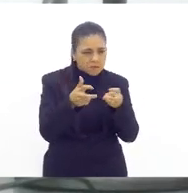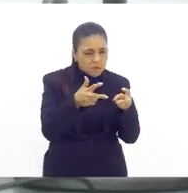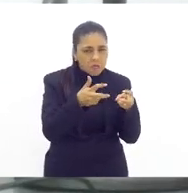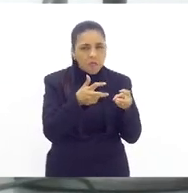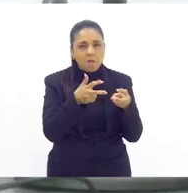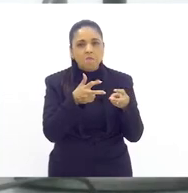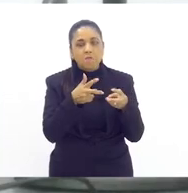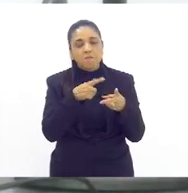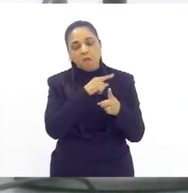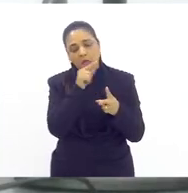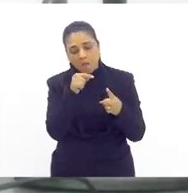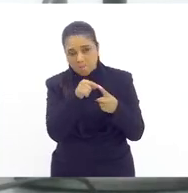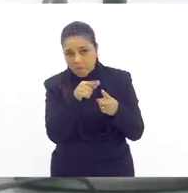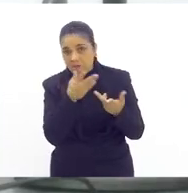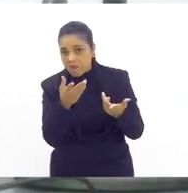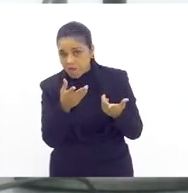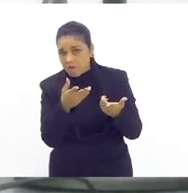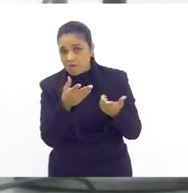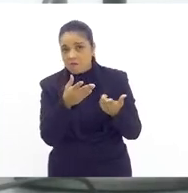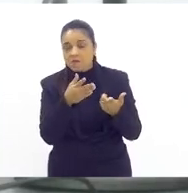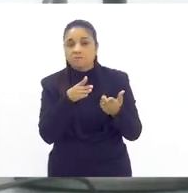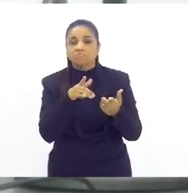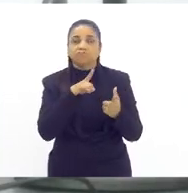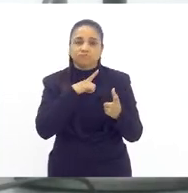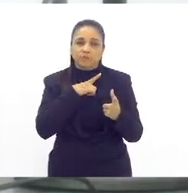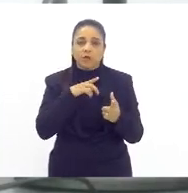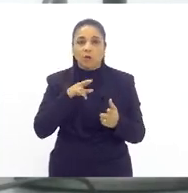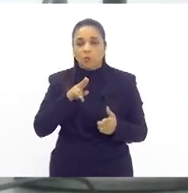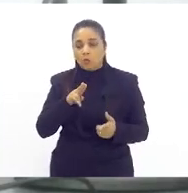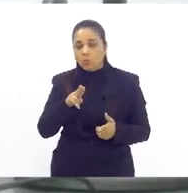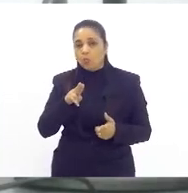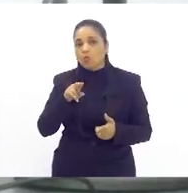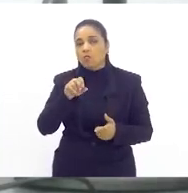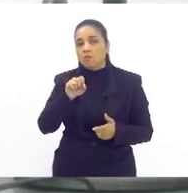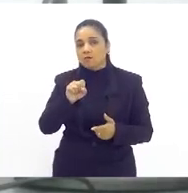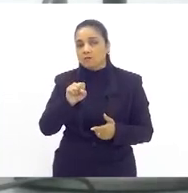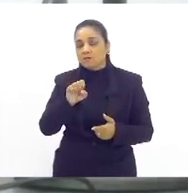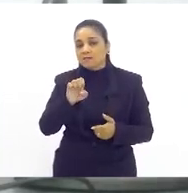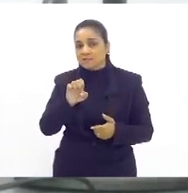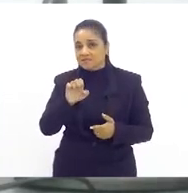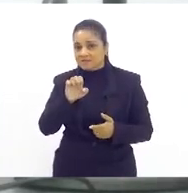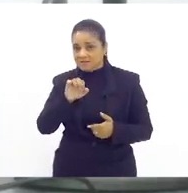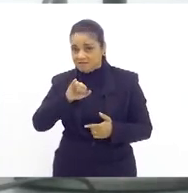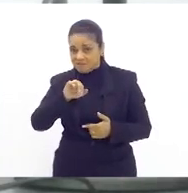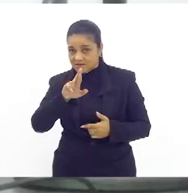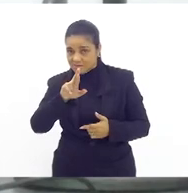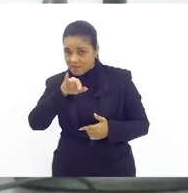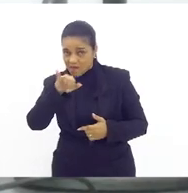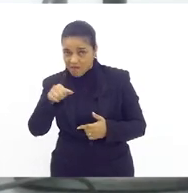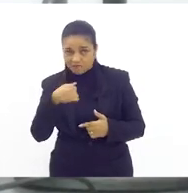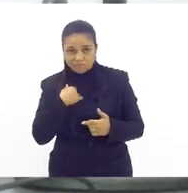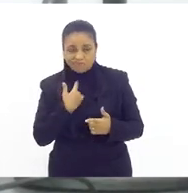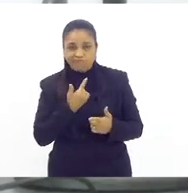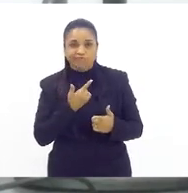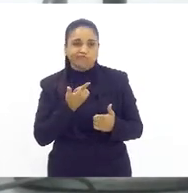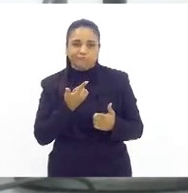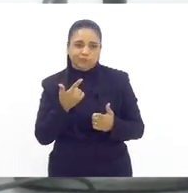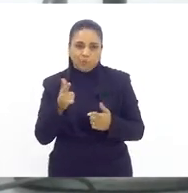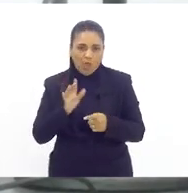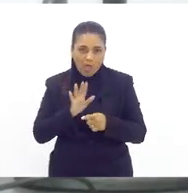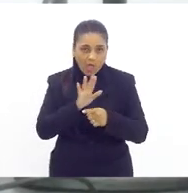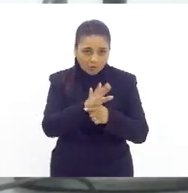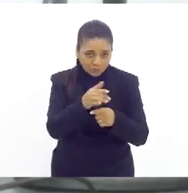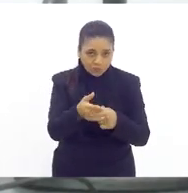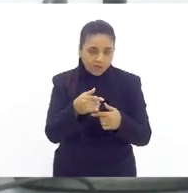pontual mas que ainda eh os erres não conta mais com a com a vida docência eh e que segundo informações